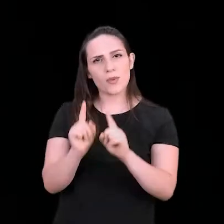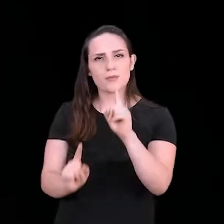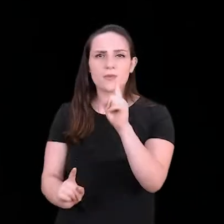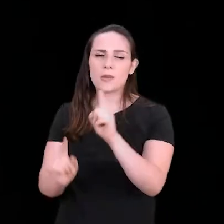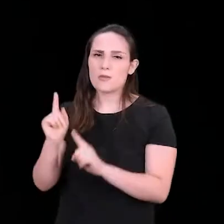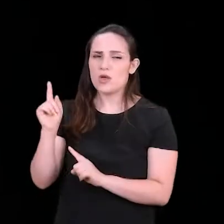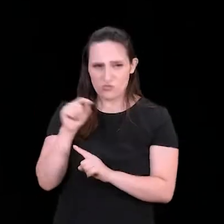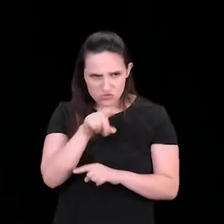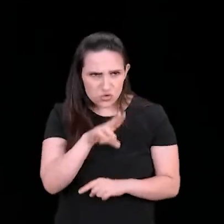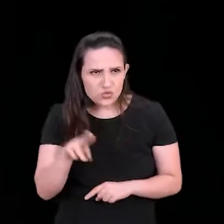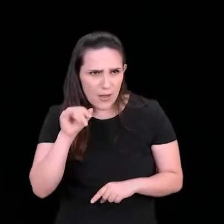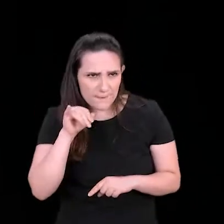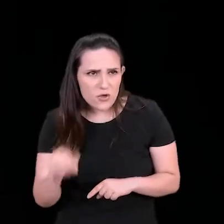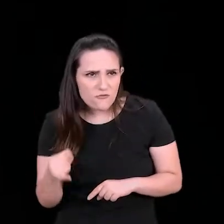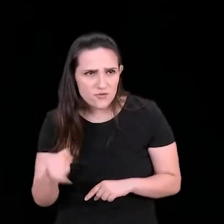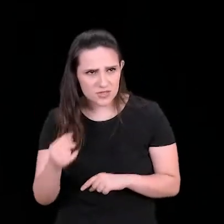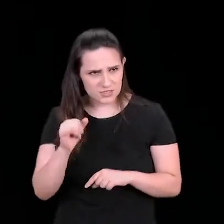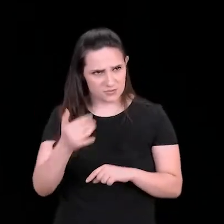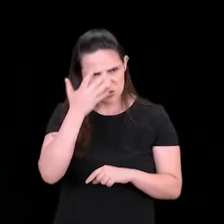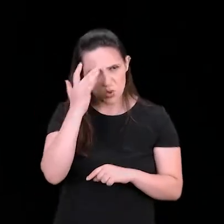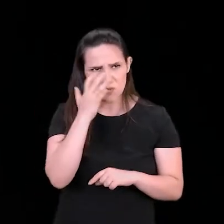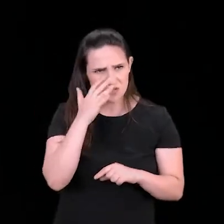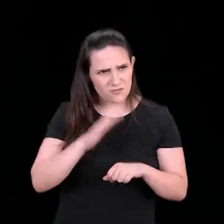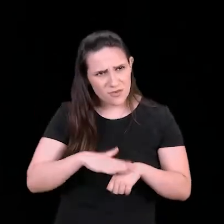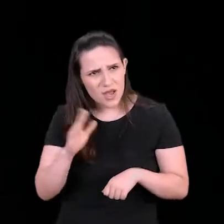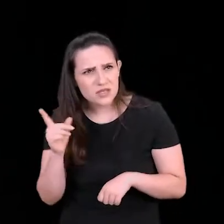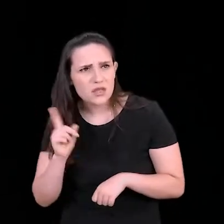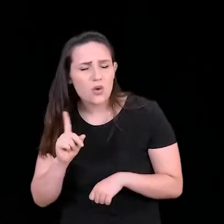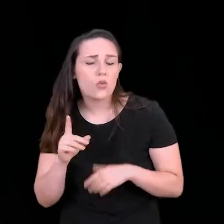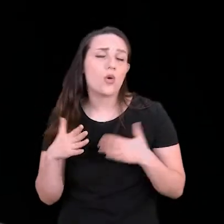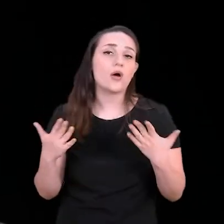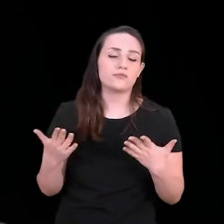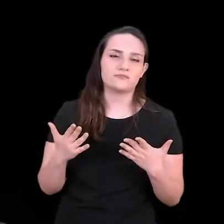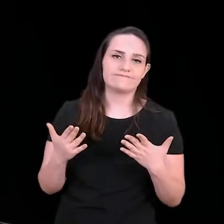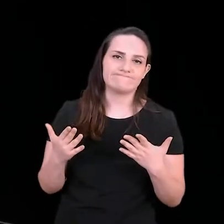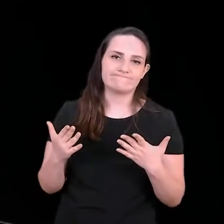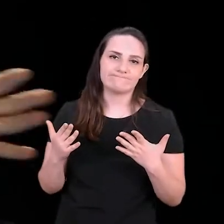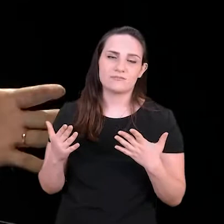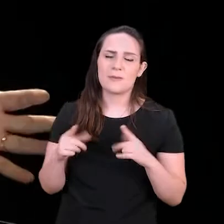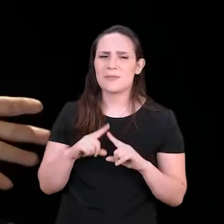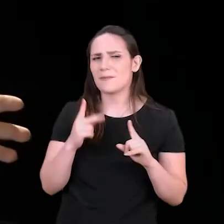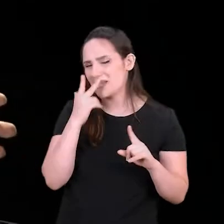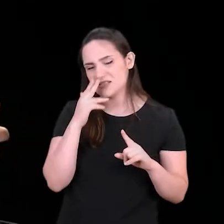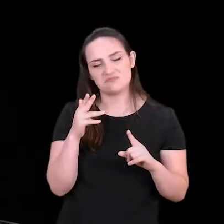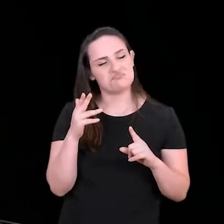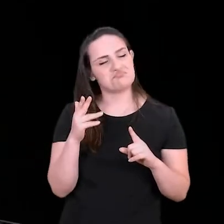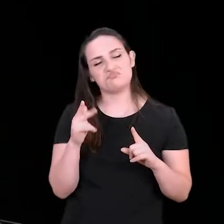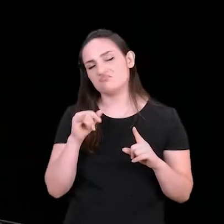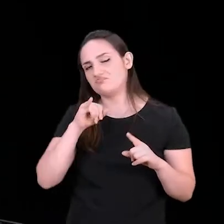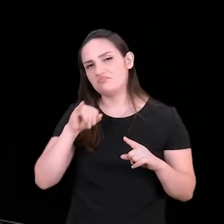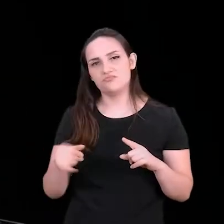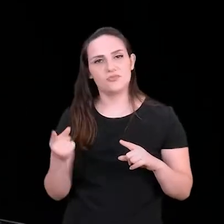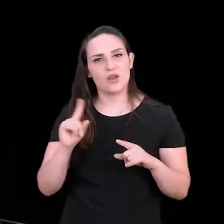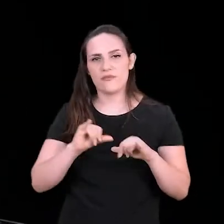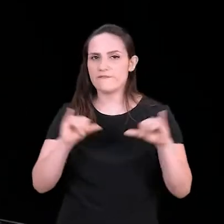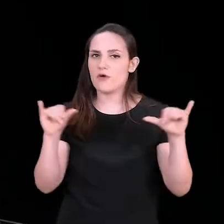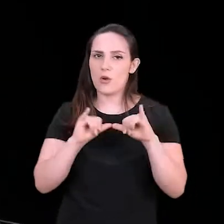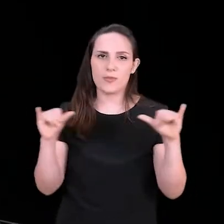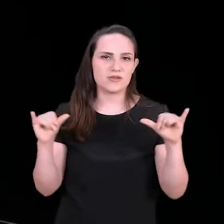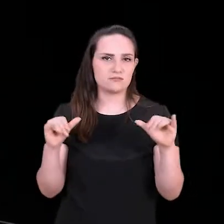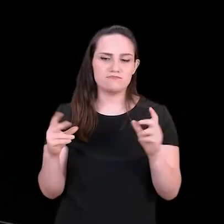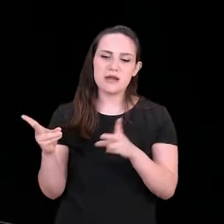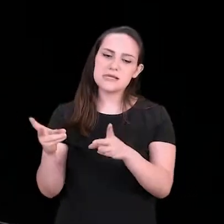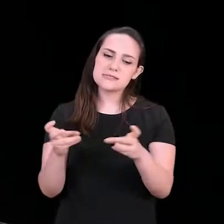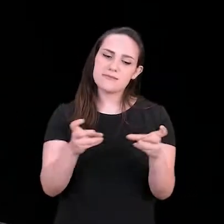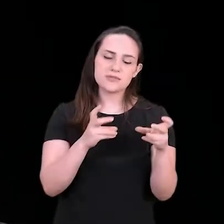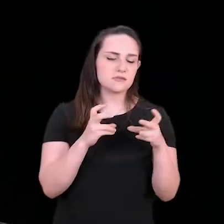aparecem ali para eles após a exibição dos conteúdos, né? Mas, ao que parece, esses conteúdos não são utilizados, né?